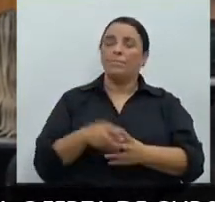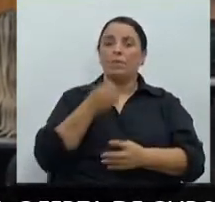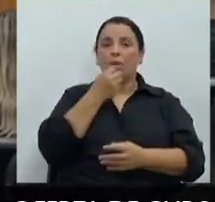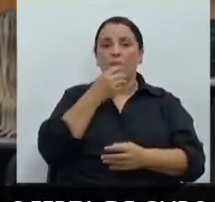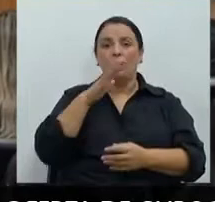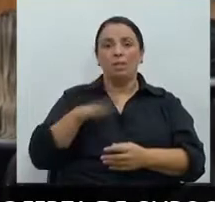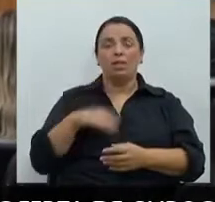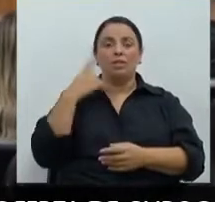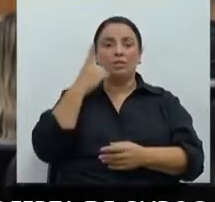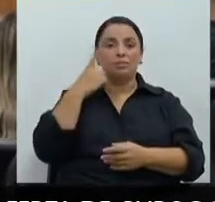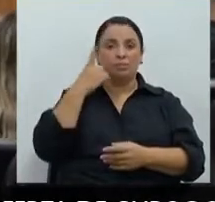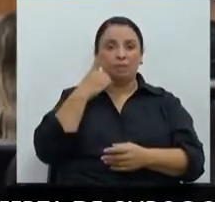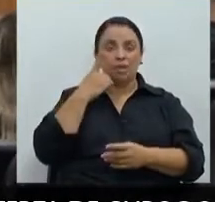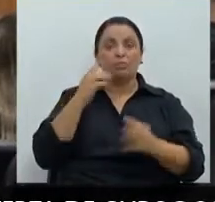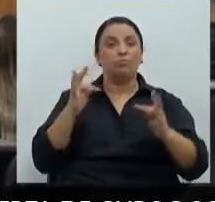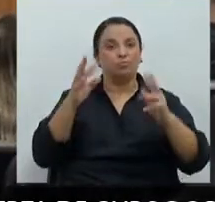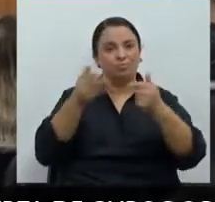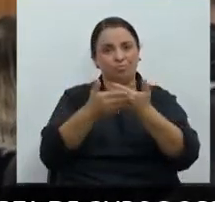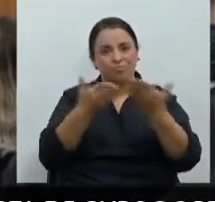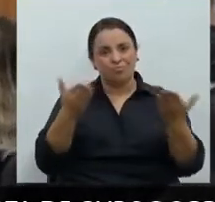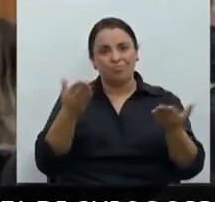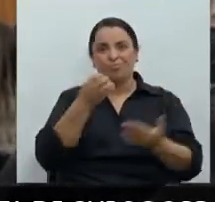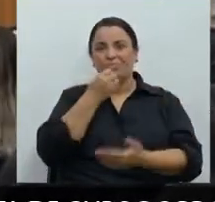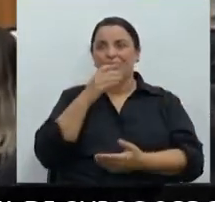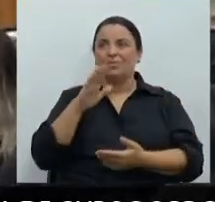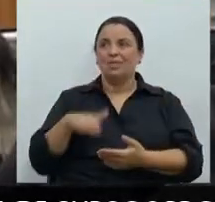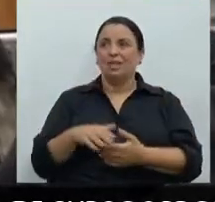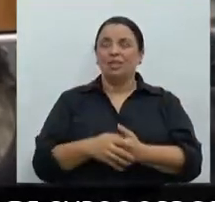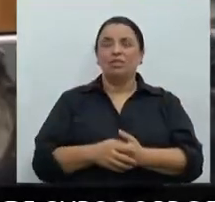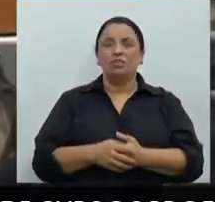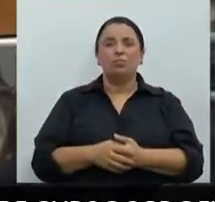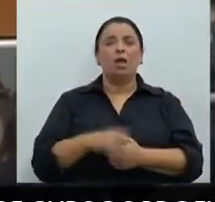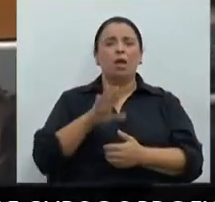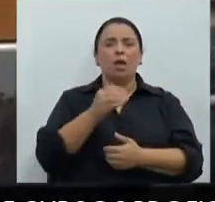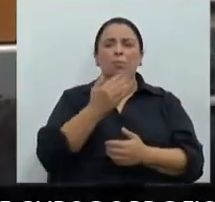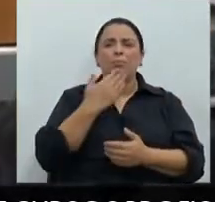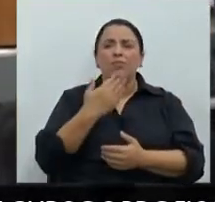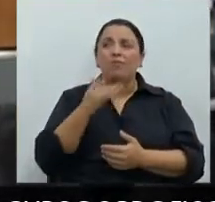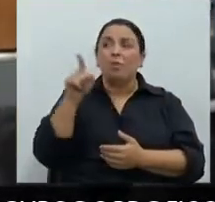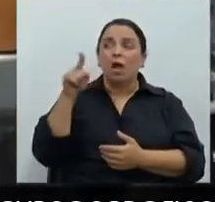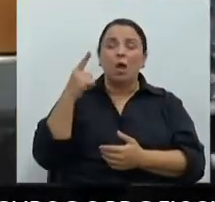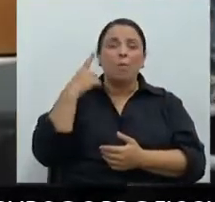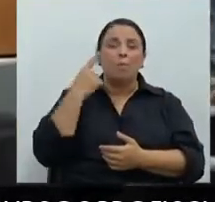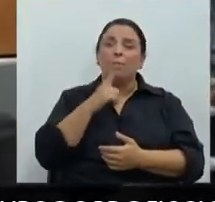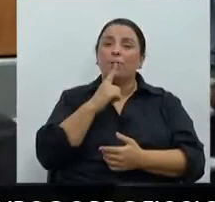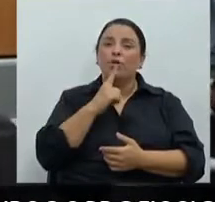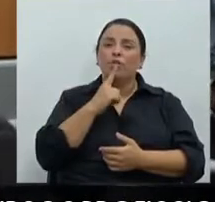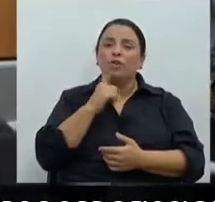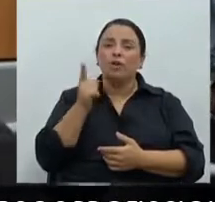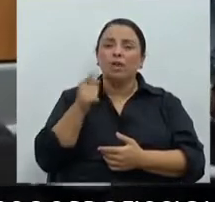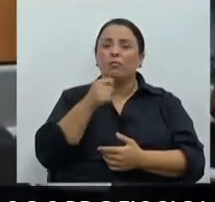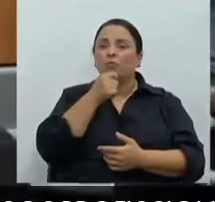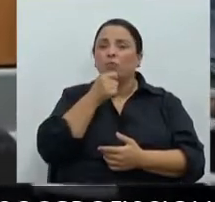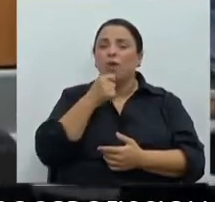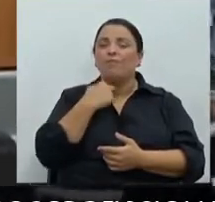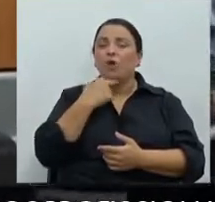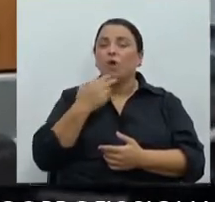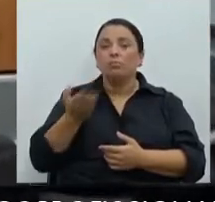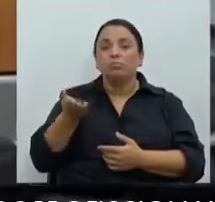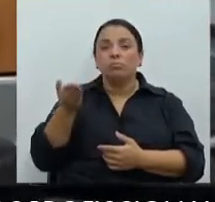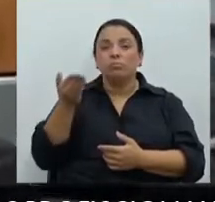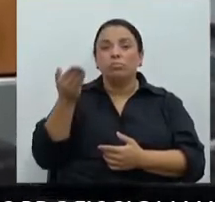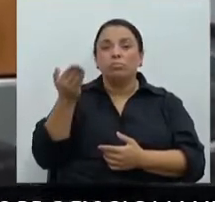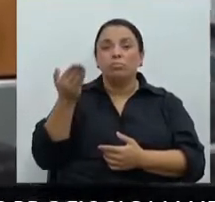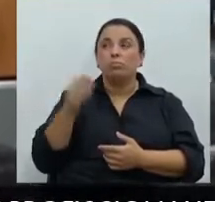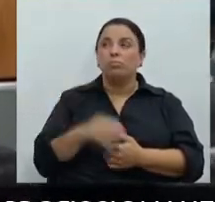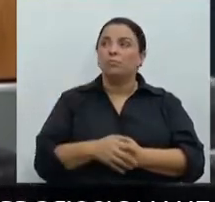deputado. Boa tarde a todos. Se puder, só aumentar um pouquinho o microfone aí da Patrícia. Dá para você chegar um pouco mais